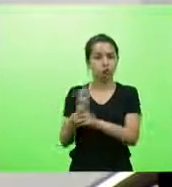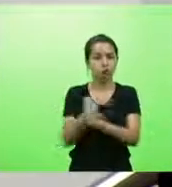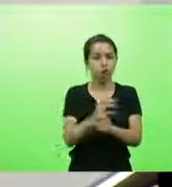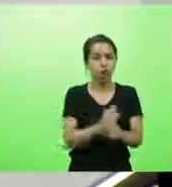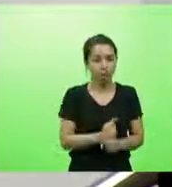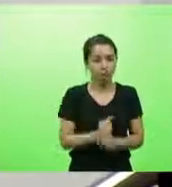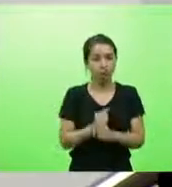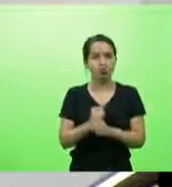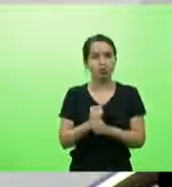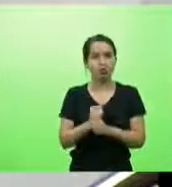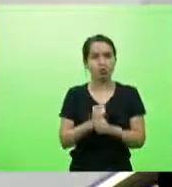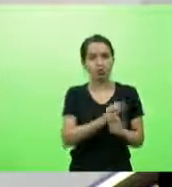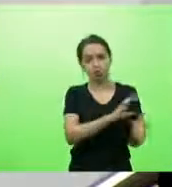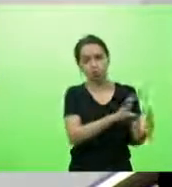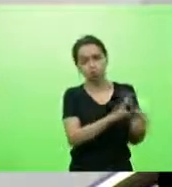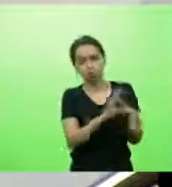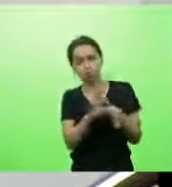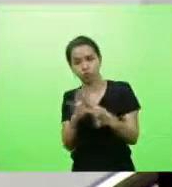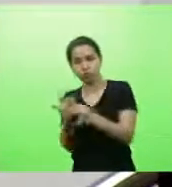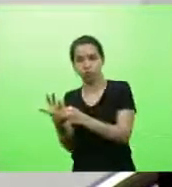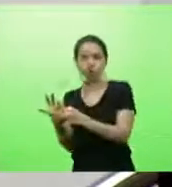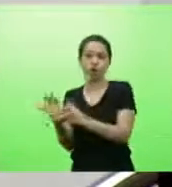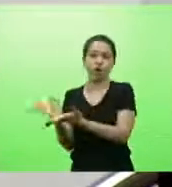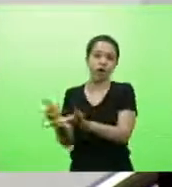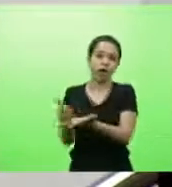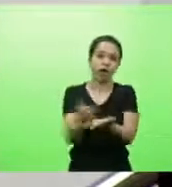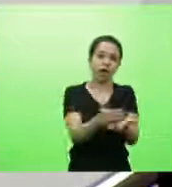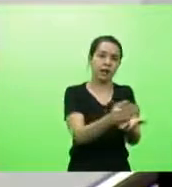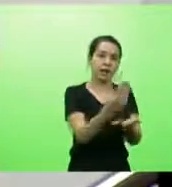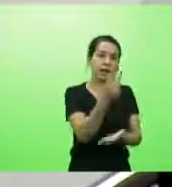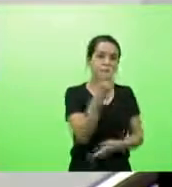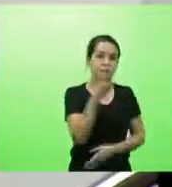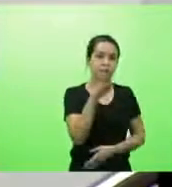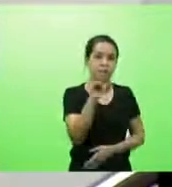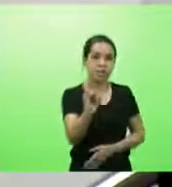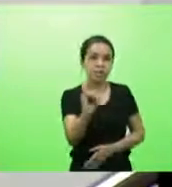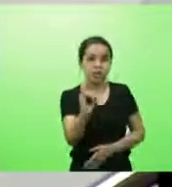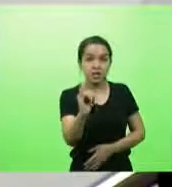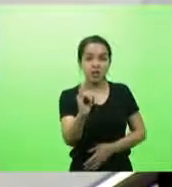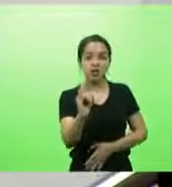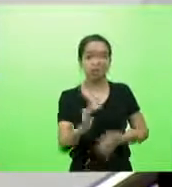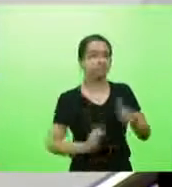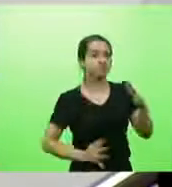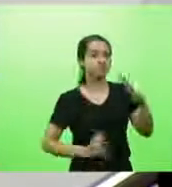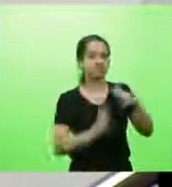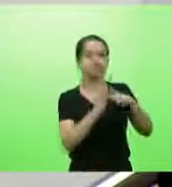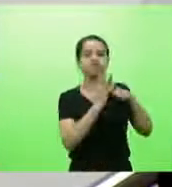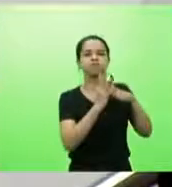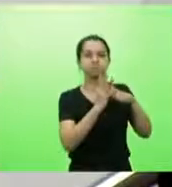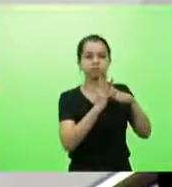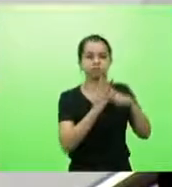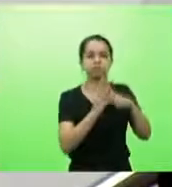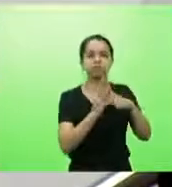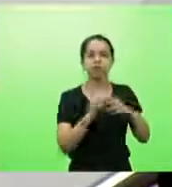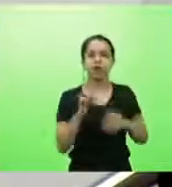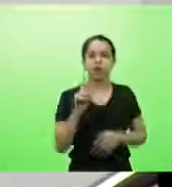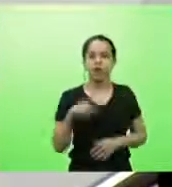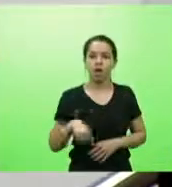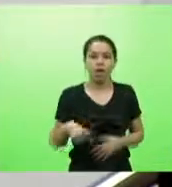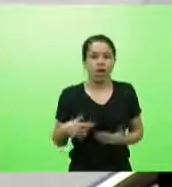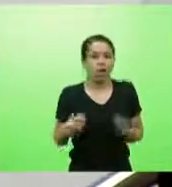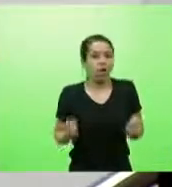próprio enunciado disto, arrecadar 3 bilhões, arrecadação recorde, Recorde, isso é um acinte até, é